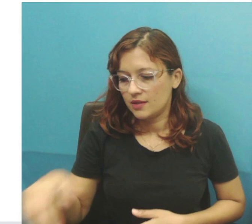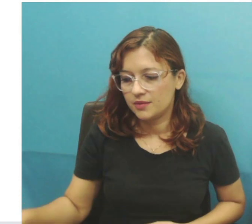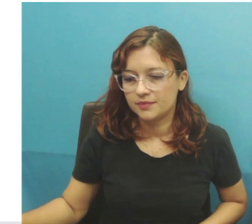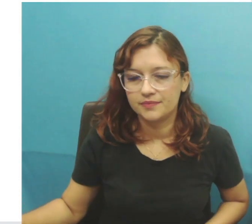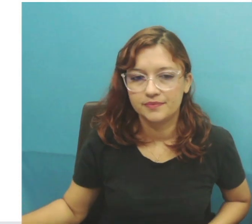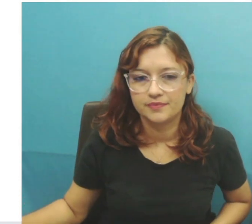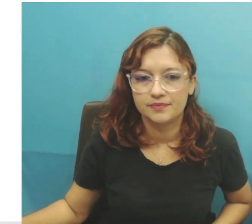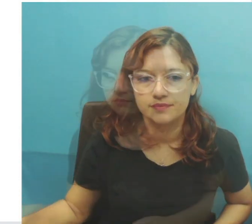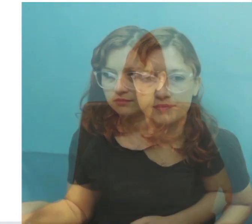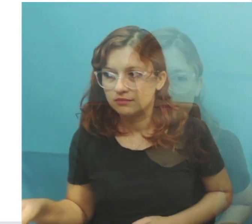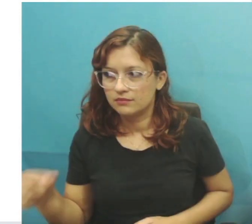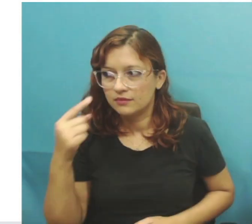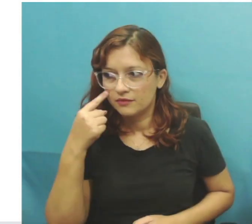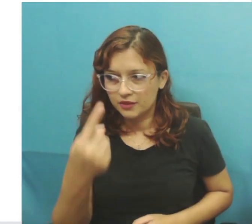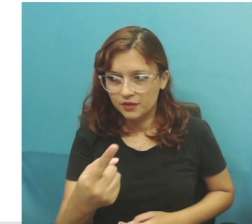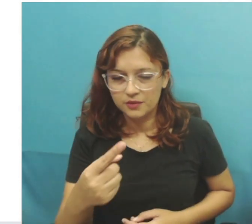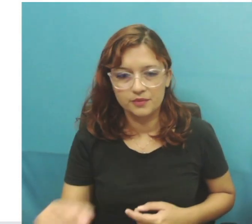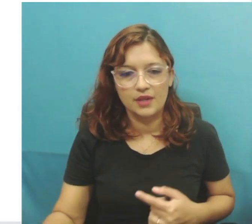falam?